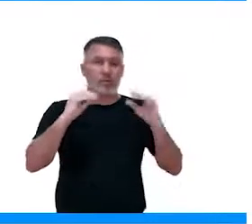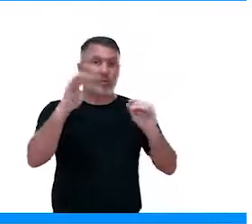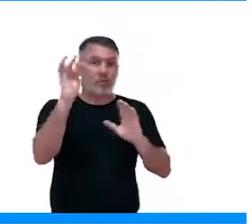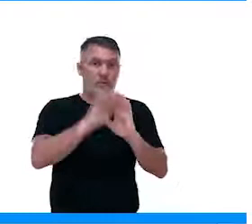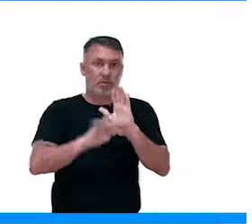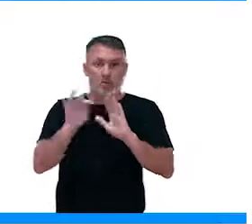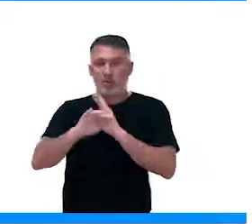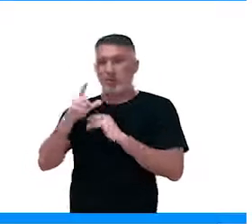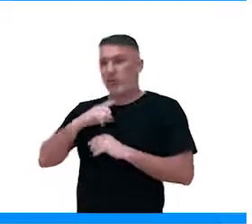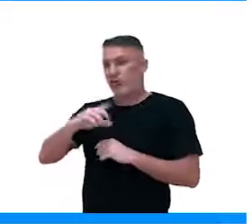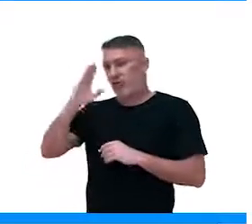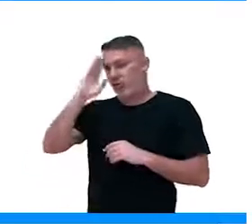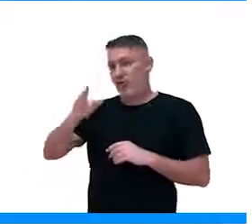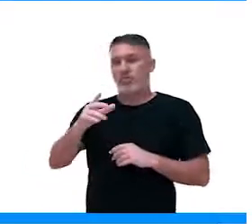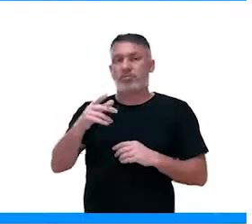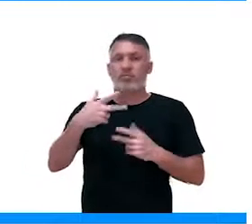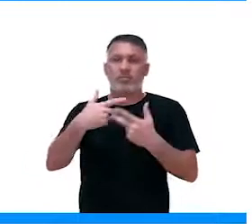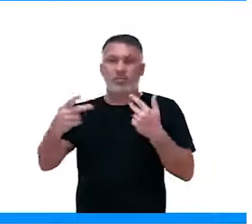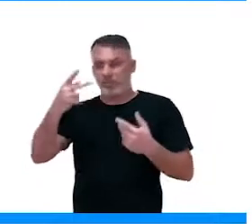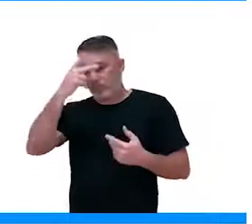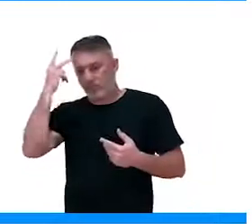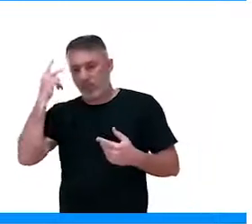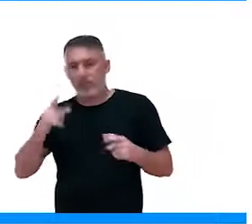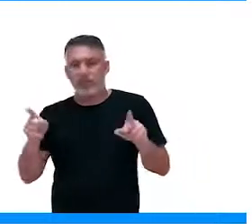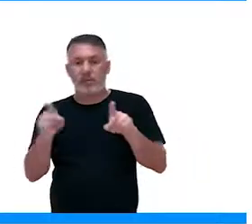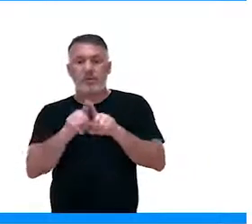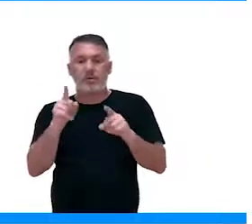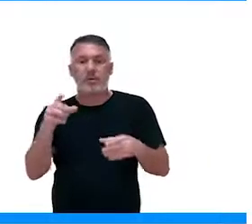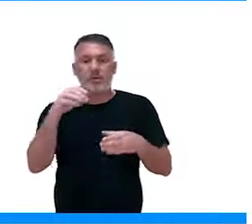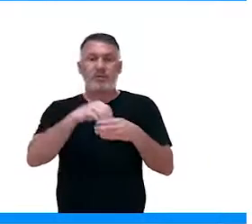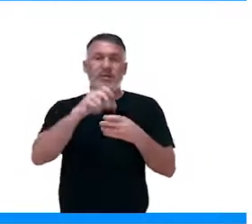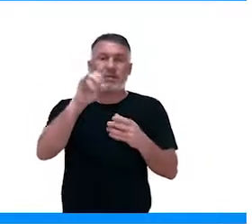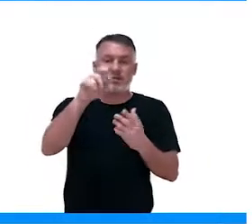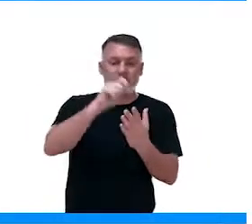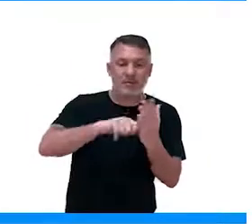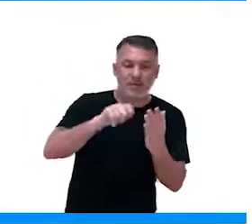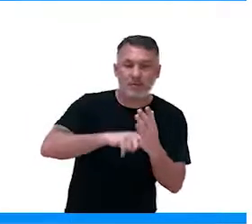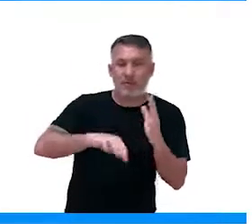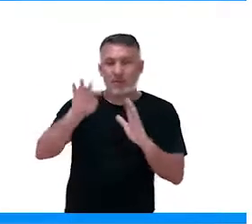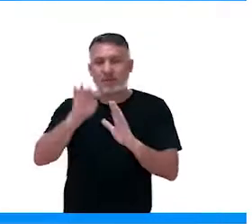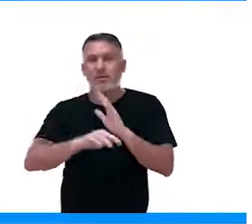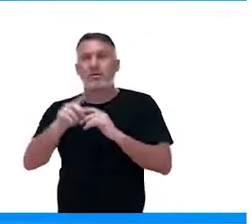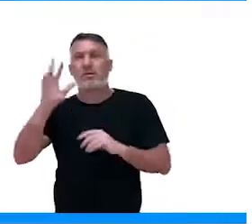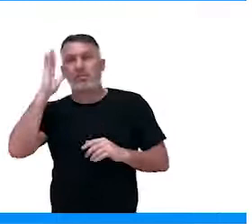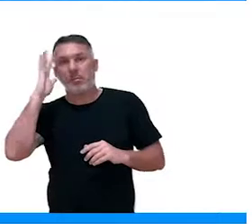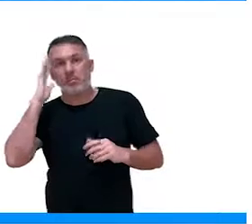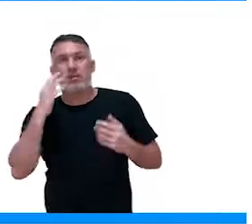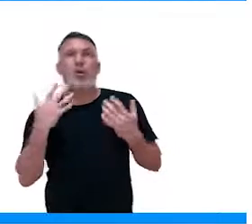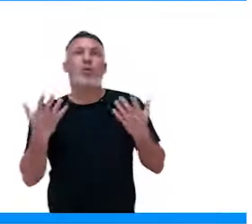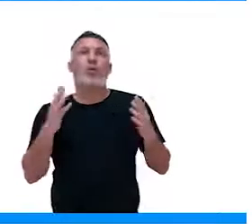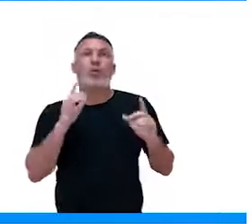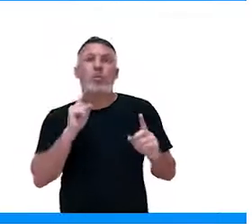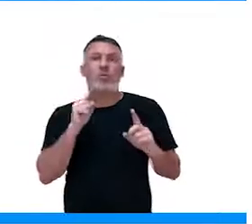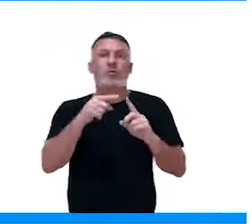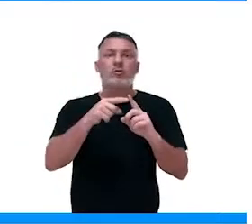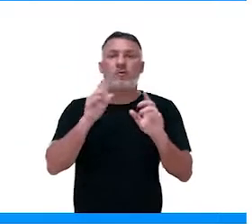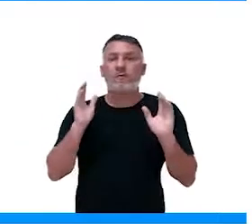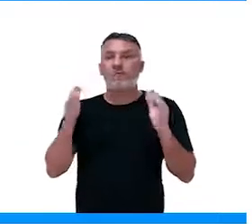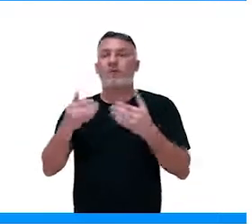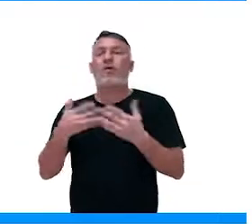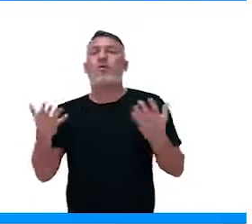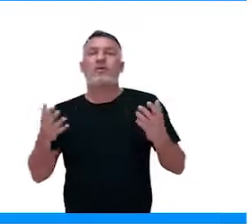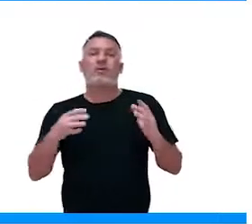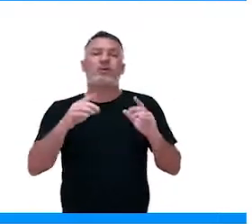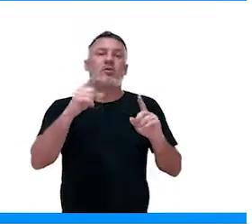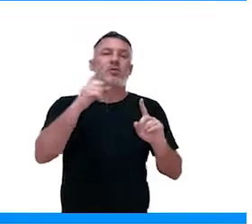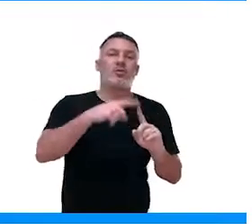Todo texto que se dirige a alguém, né? E esse autor, quando está escrevendo esse texto, ele pensa em que público vai ser atingido. No